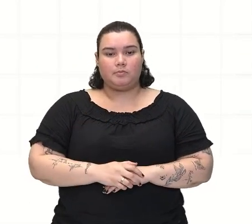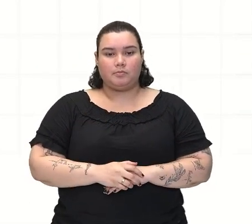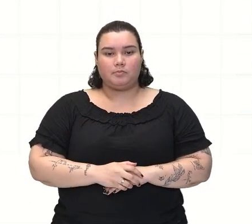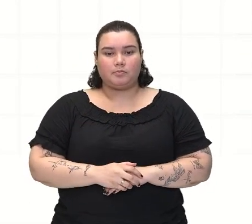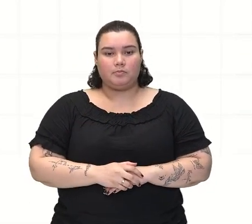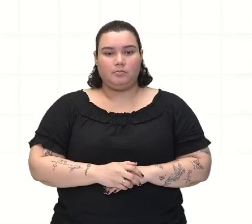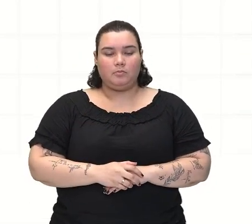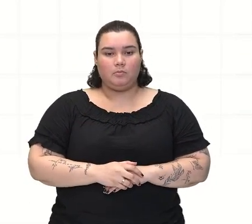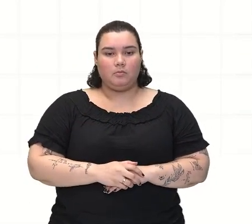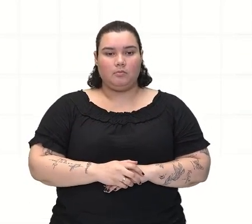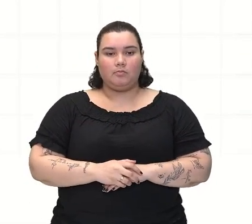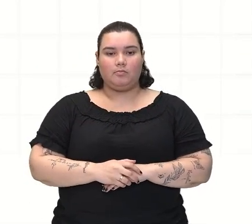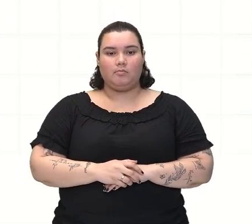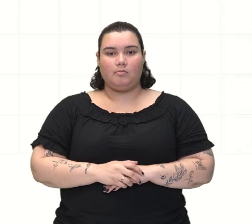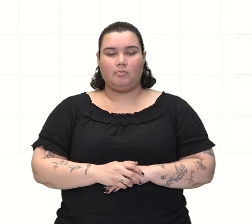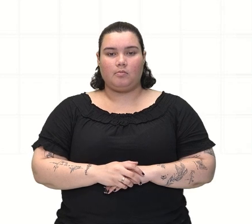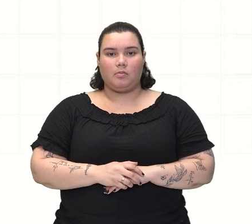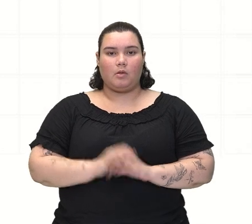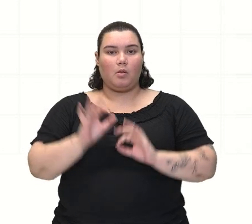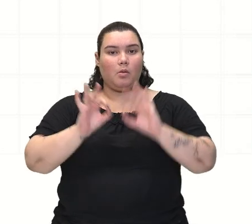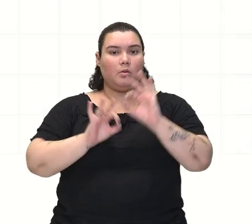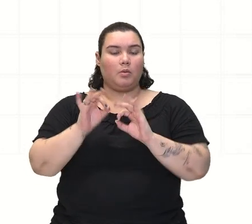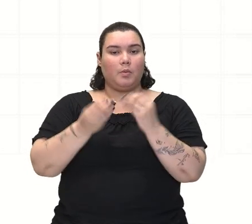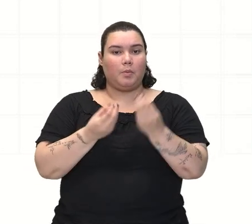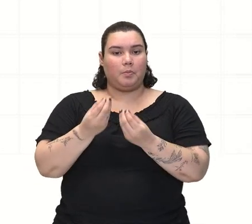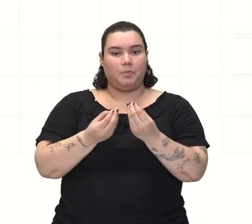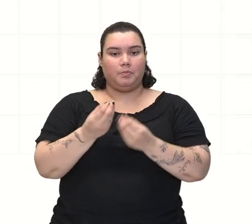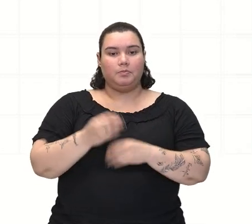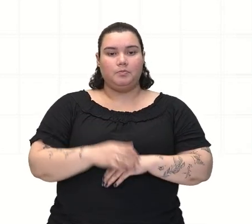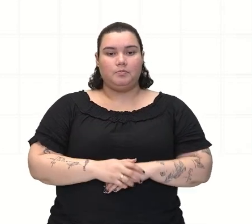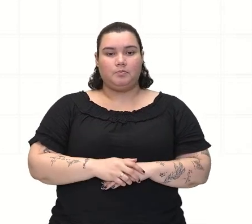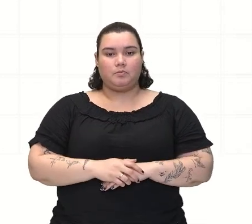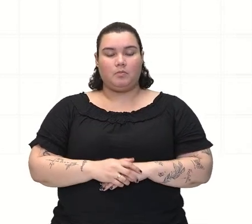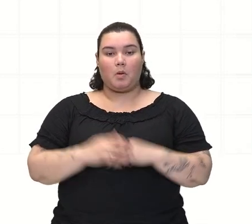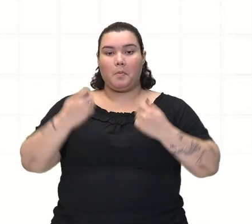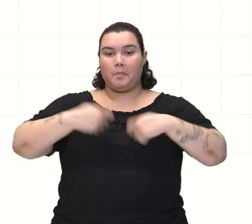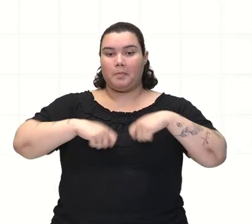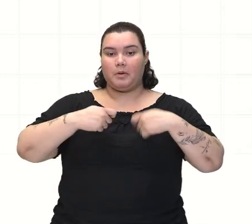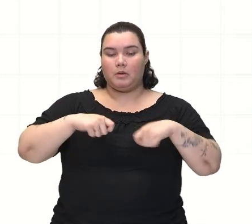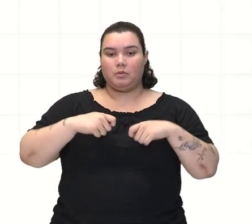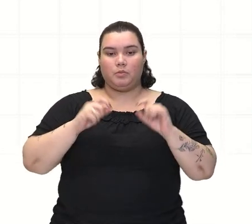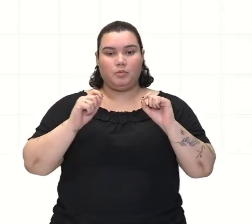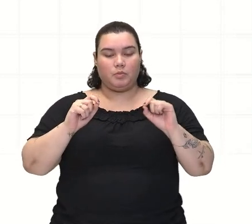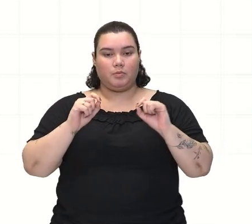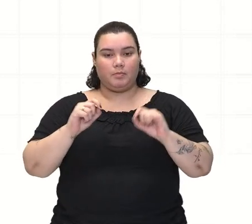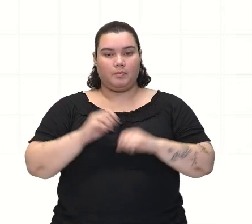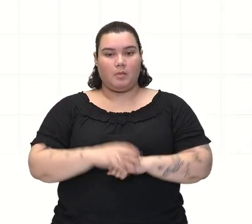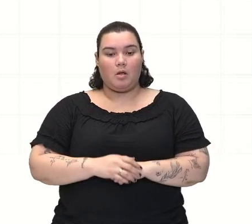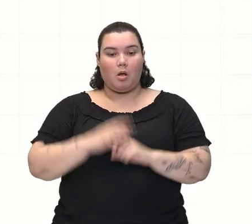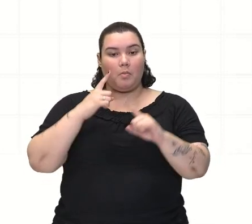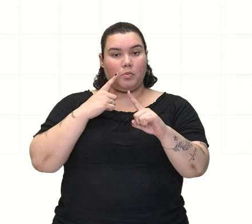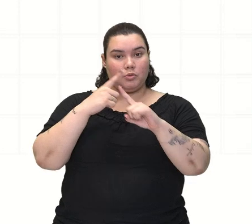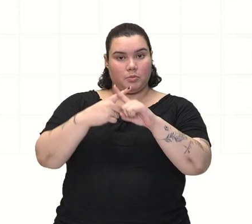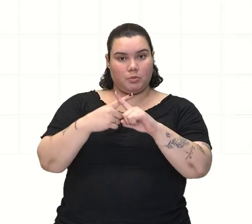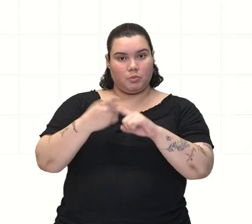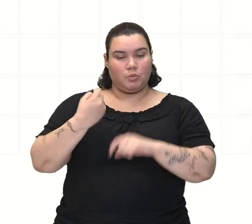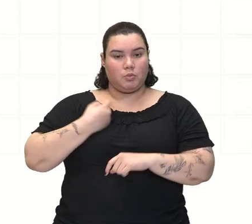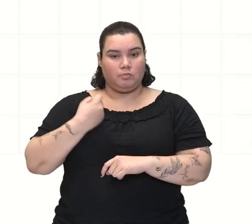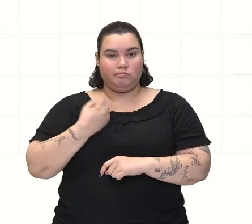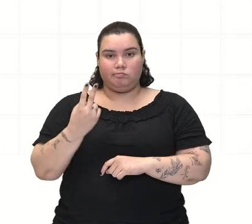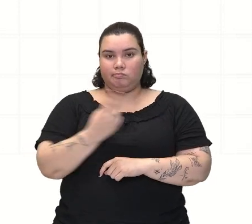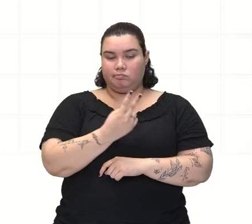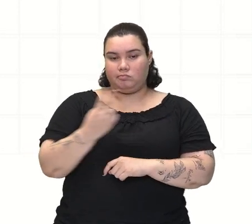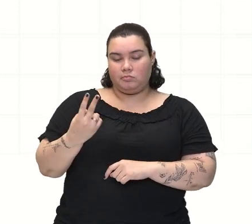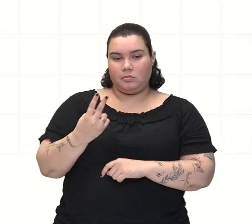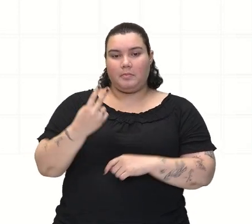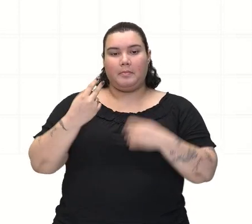E aí, o que é que nós vamos ter? Vamos ter o seguinte, eu preciso que a multiplicação desses dois números